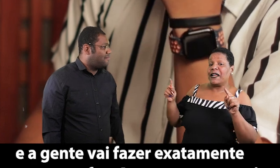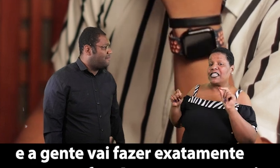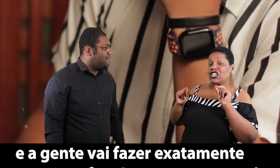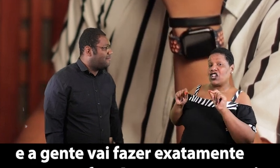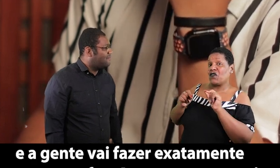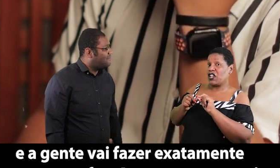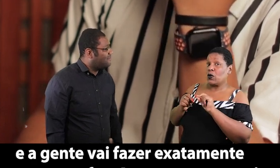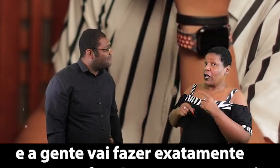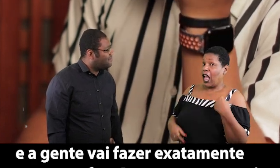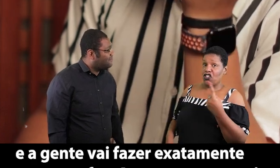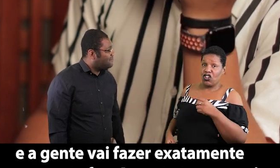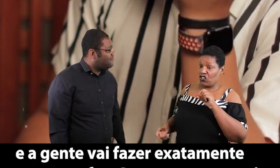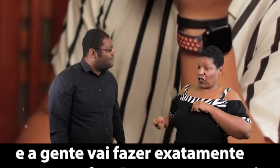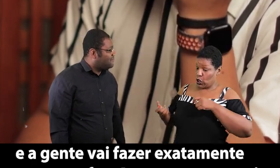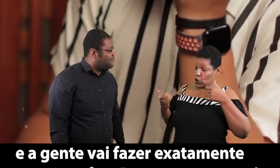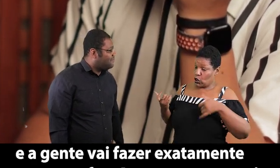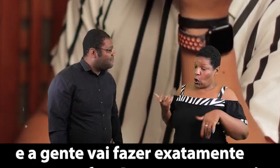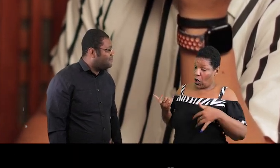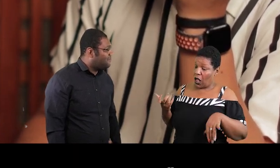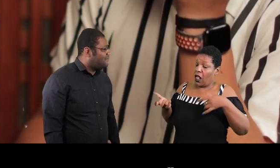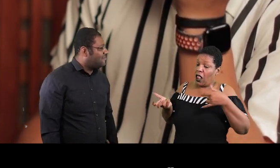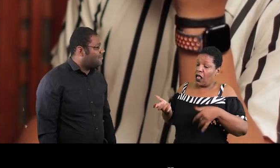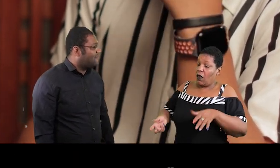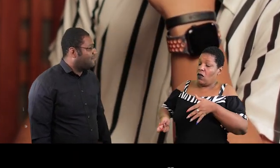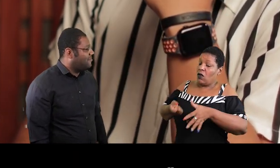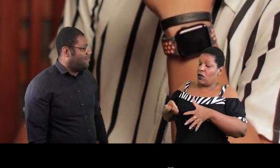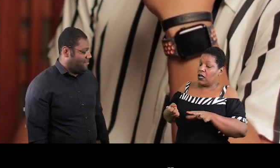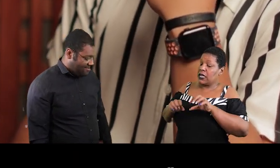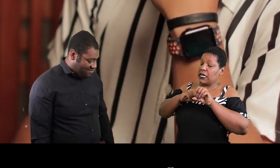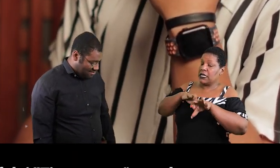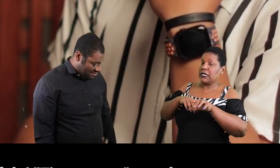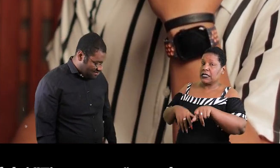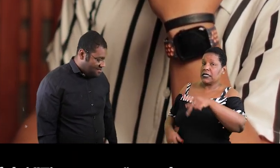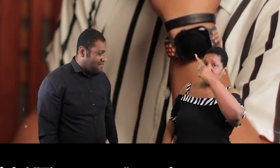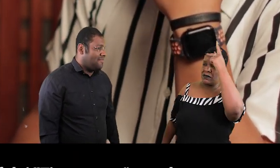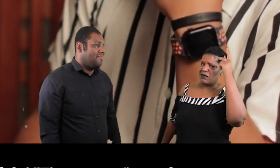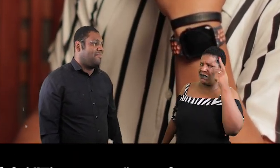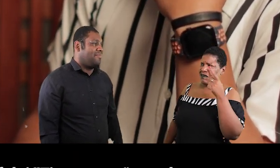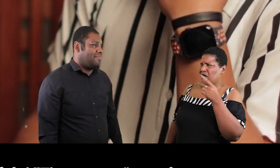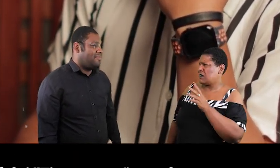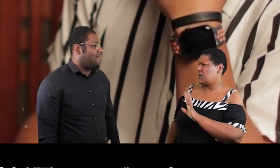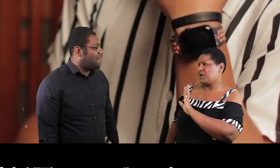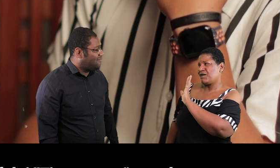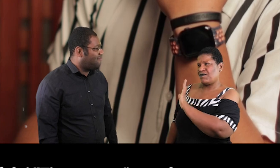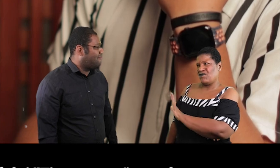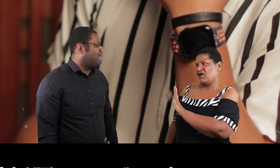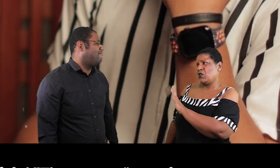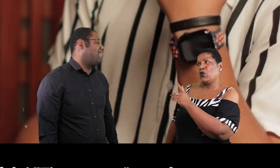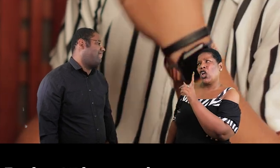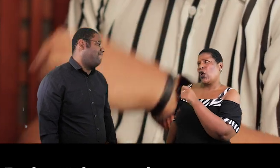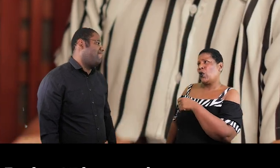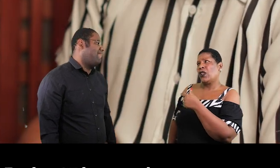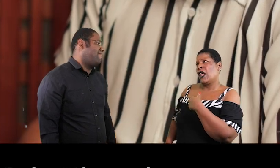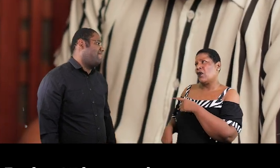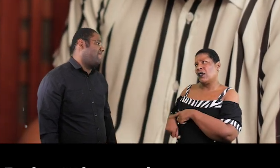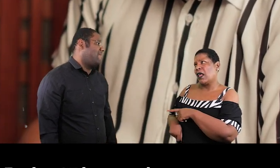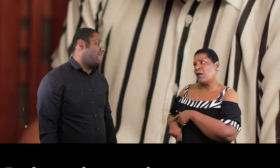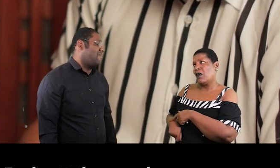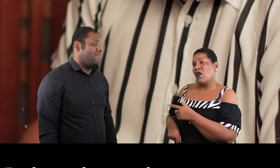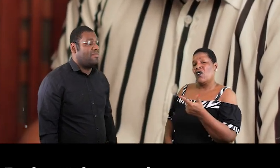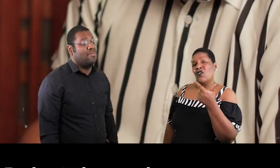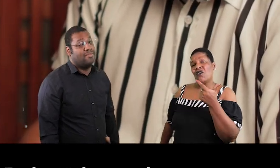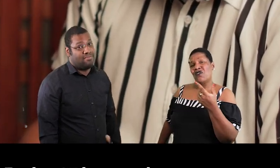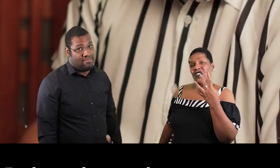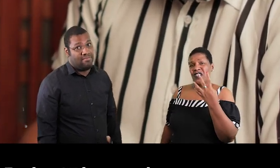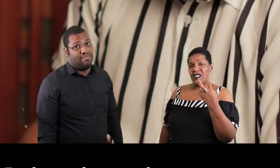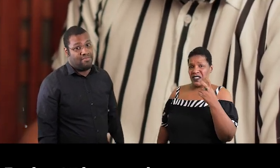fazer exatamente o que a gente faz. A gente toca e ensina as pessoas. Aí eu falei, Thiago, eu não tenho tempo, cara. Eu dou 25 horas aulas